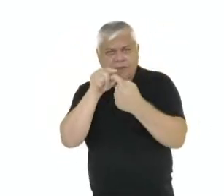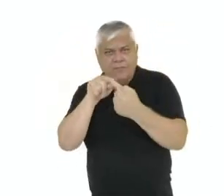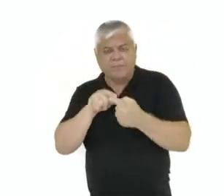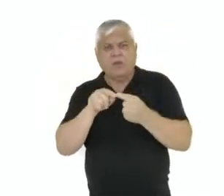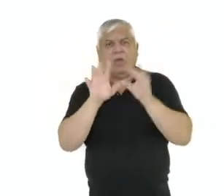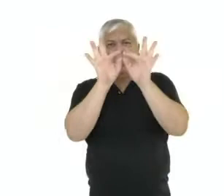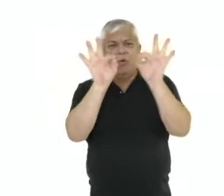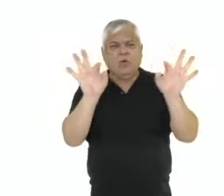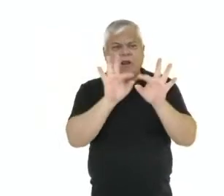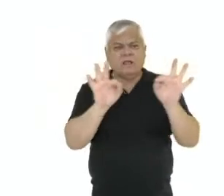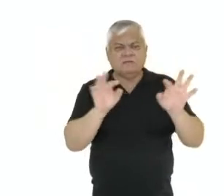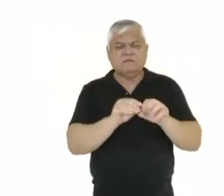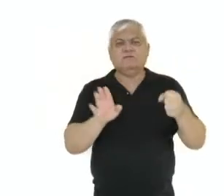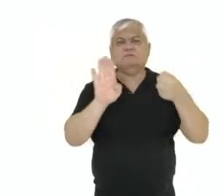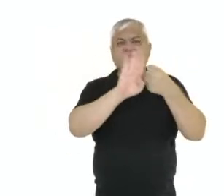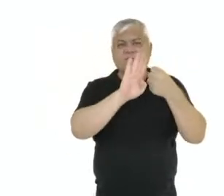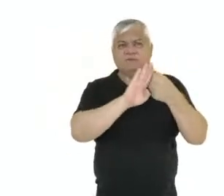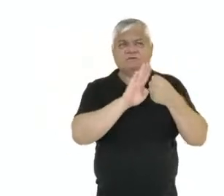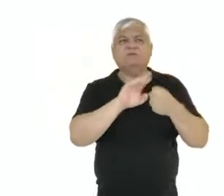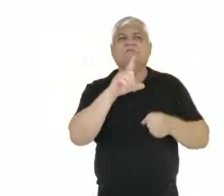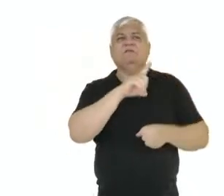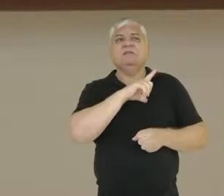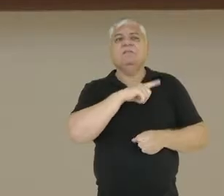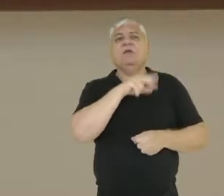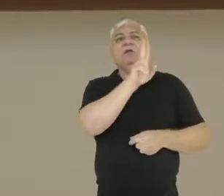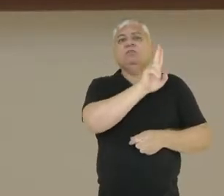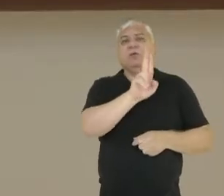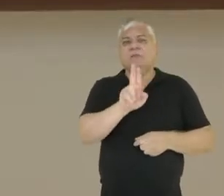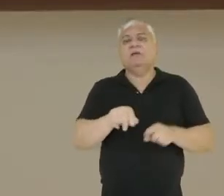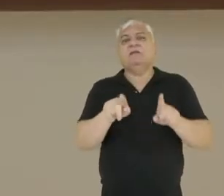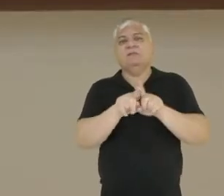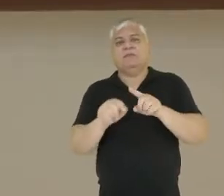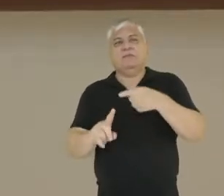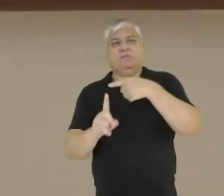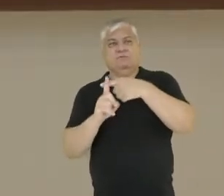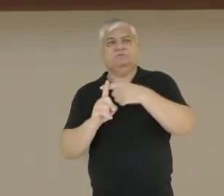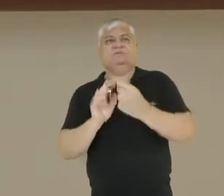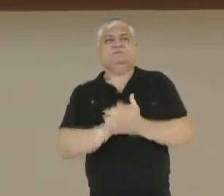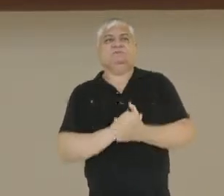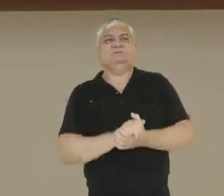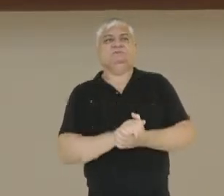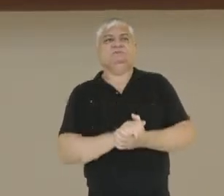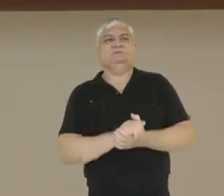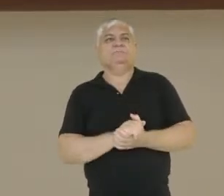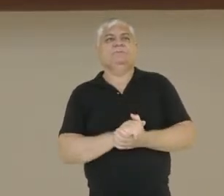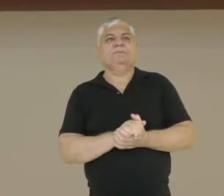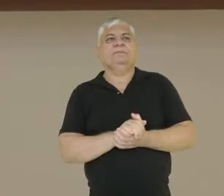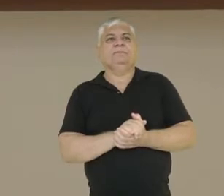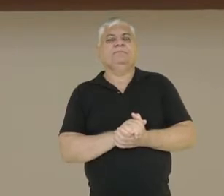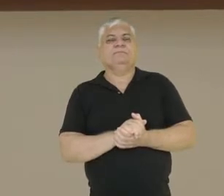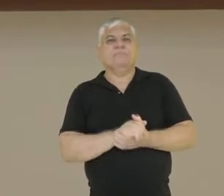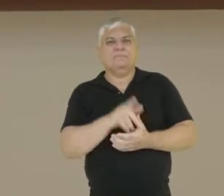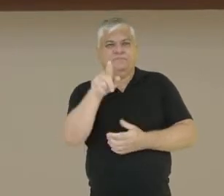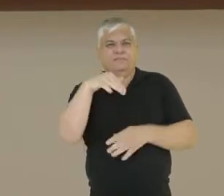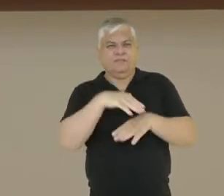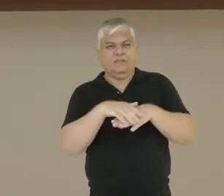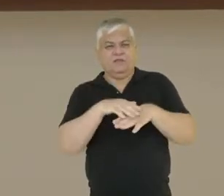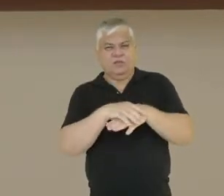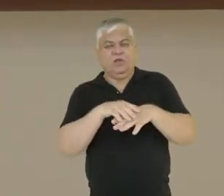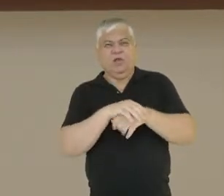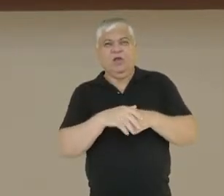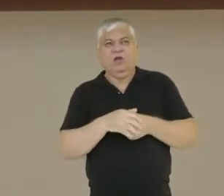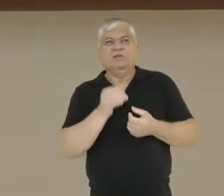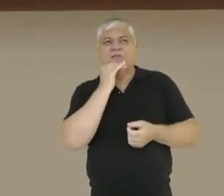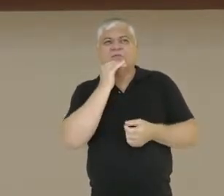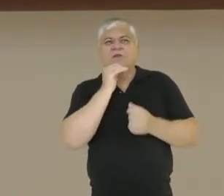subordinadas substantivas completivas nominais e apositivas. Presta bem atenção. Você gosta de açaí? Quais são os